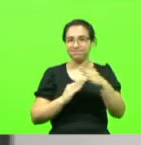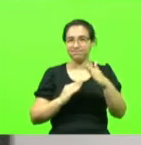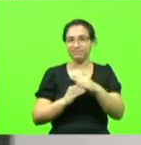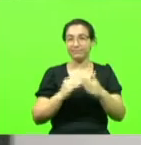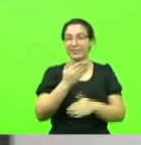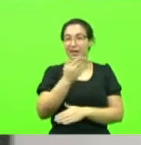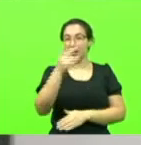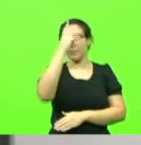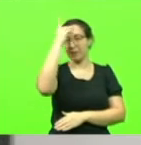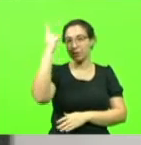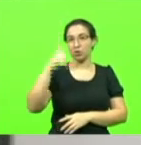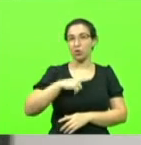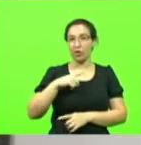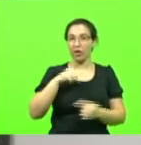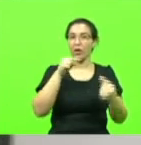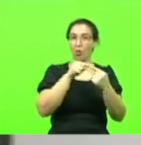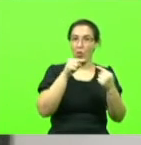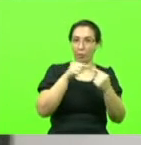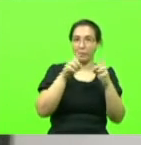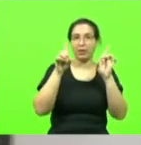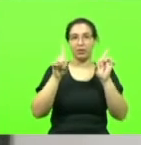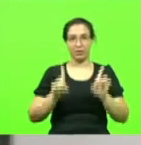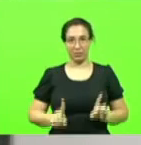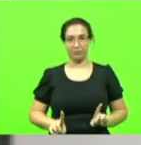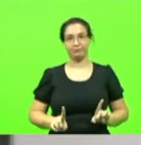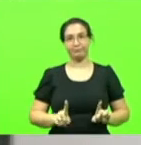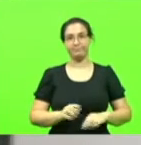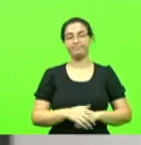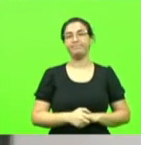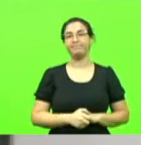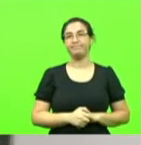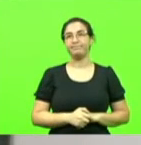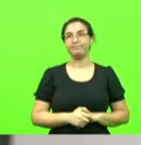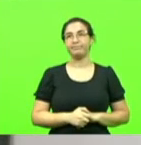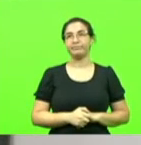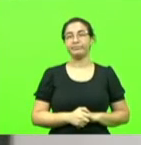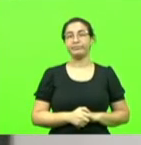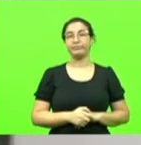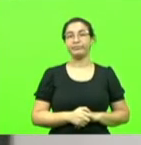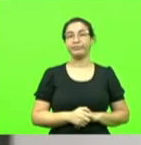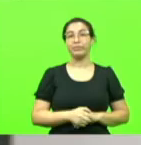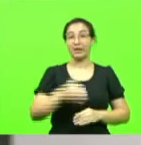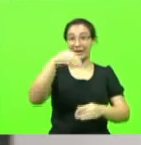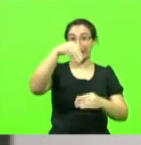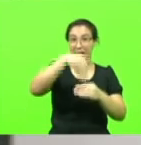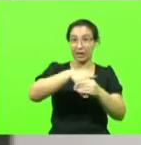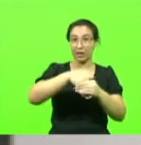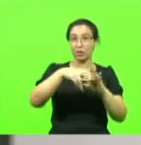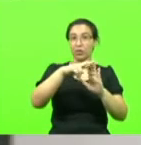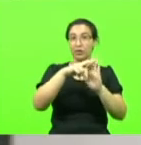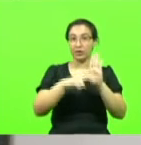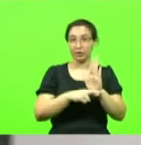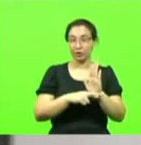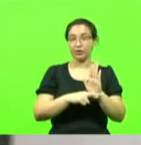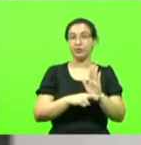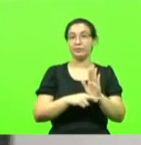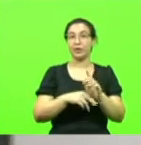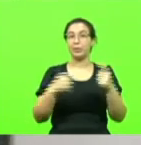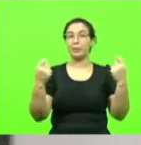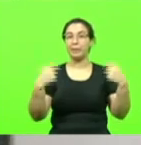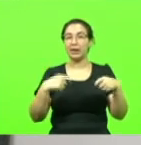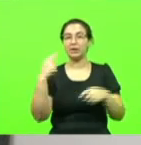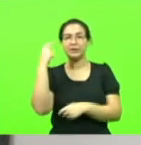deficiência é é é e o regimento interno da casa nos obriga a